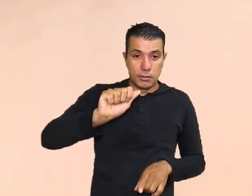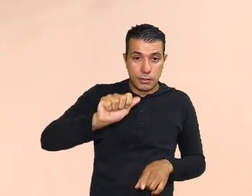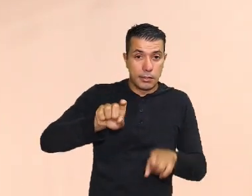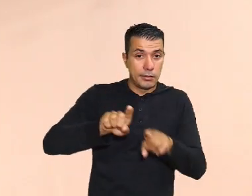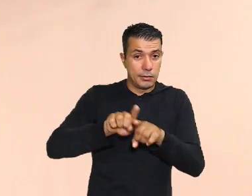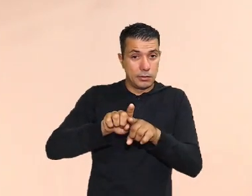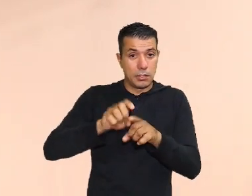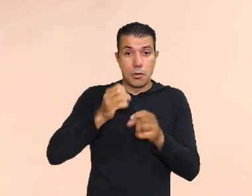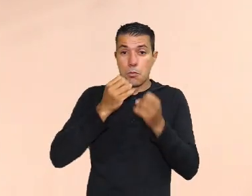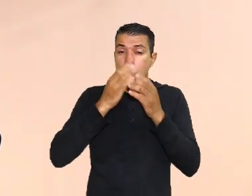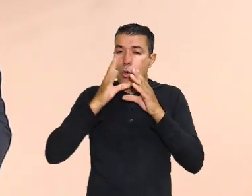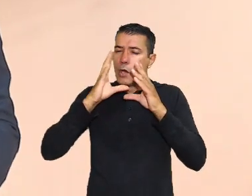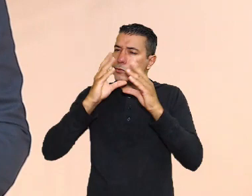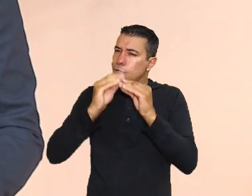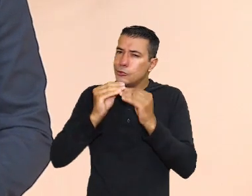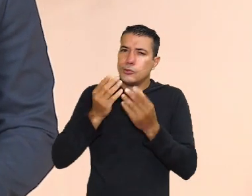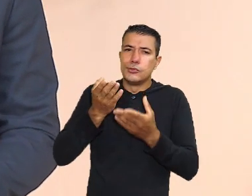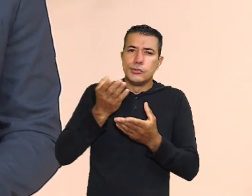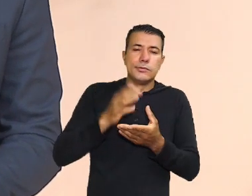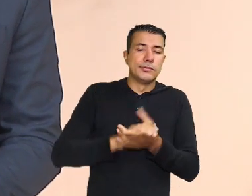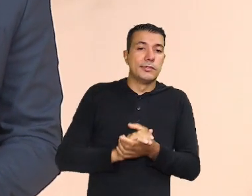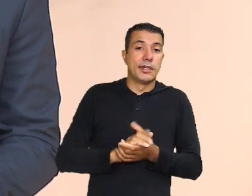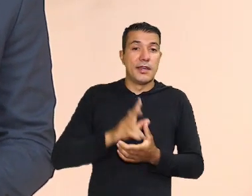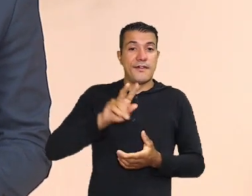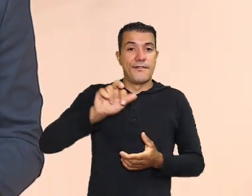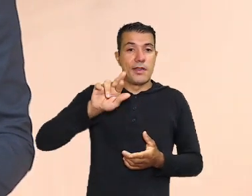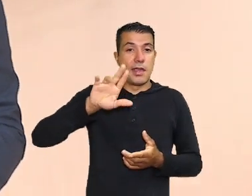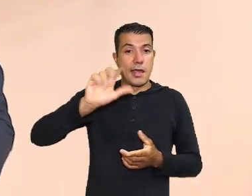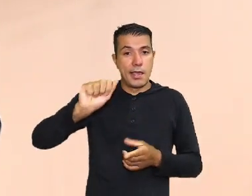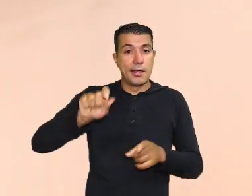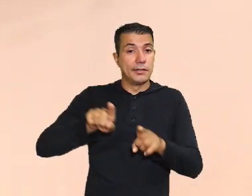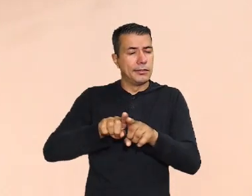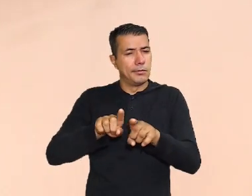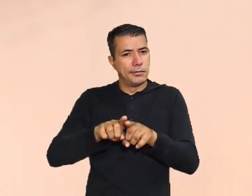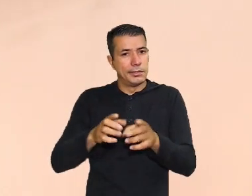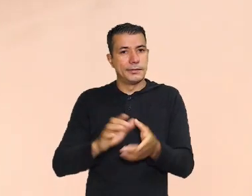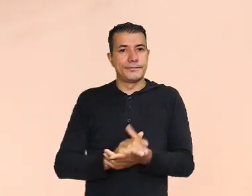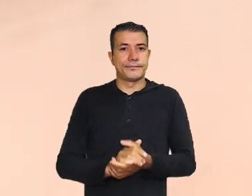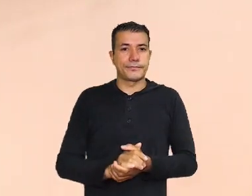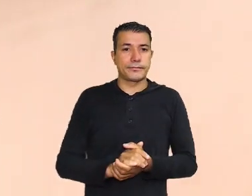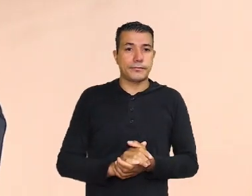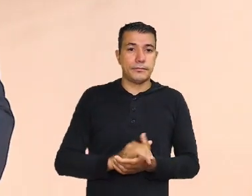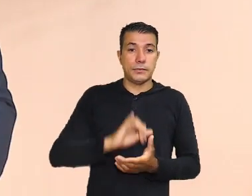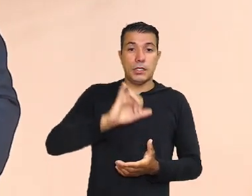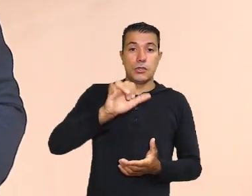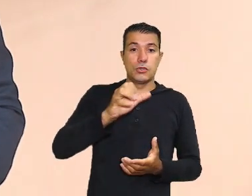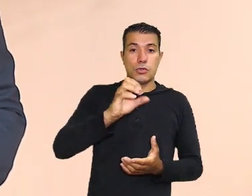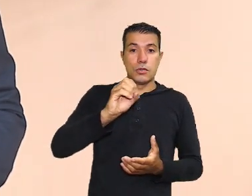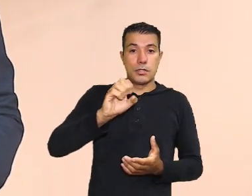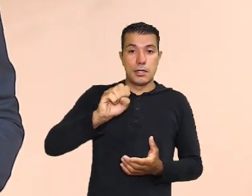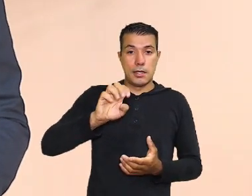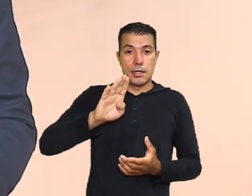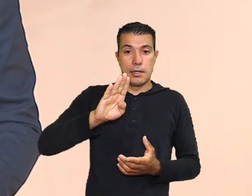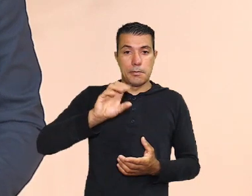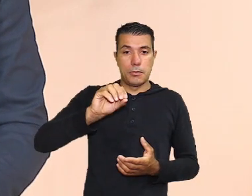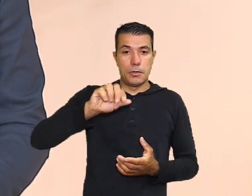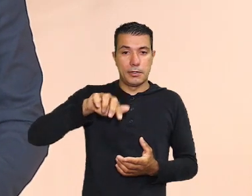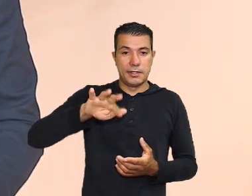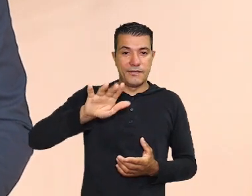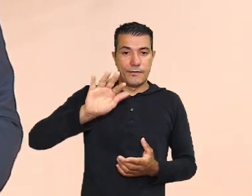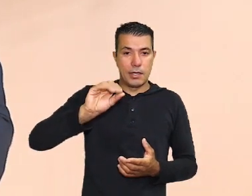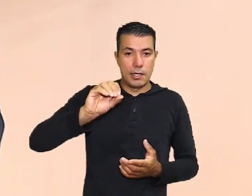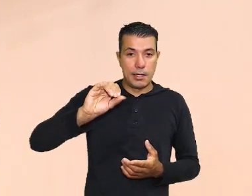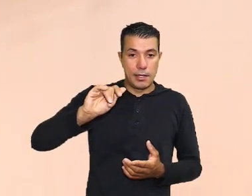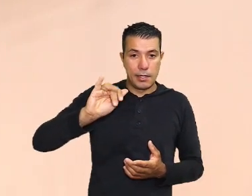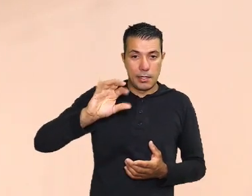o seu boa noite a todos. Temos aqui a Vera Félix, lá da Igreja de José Bonifácio, que Deus possa abençoar